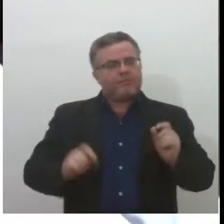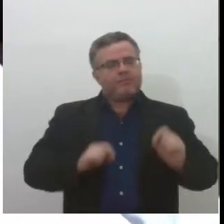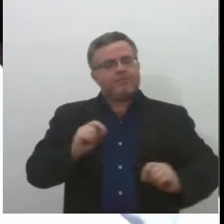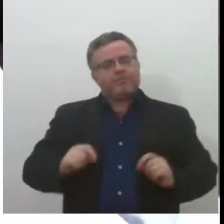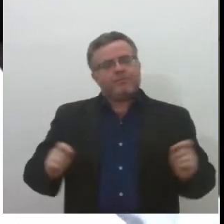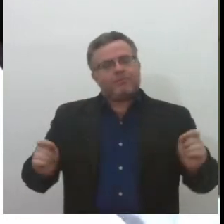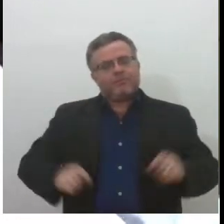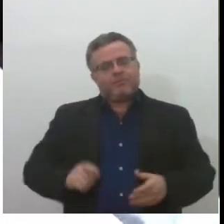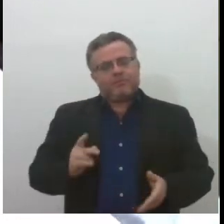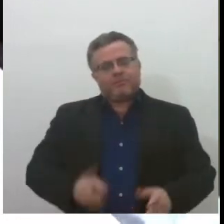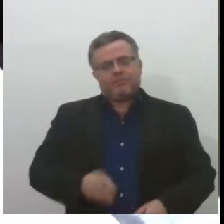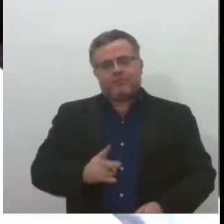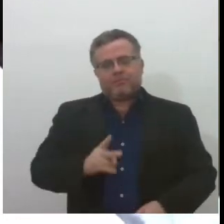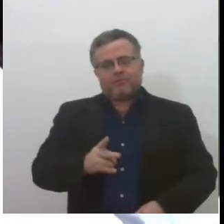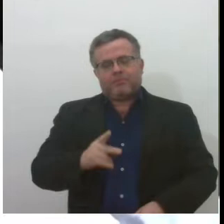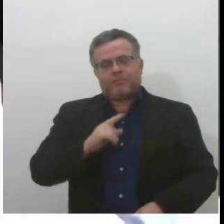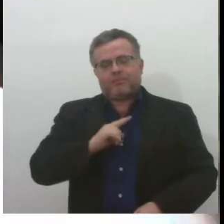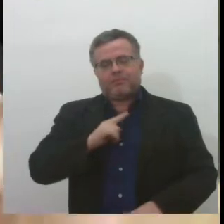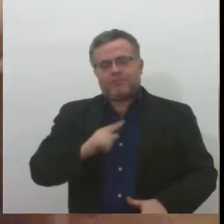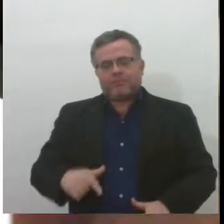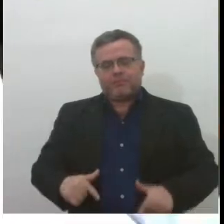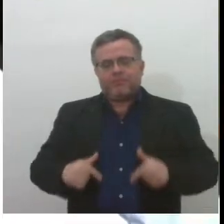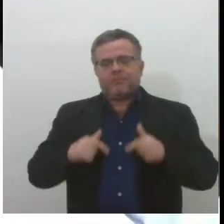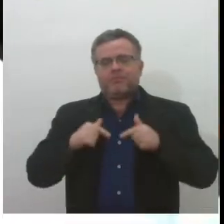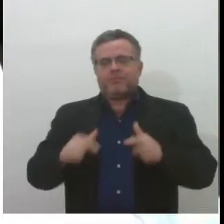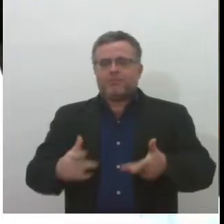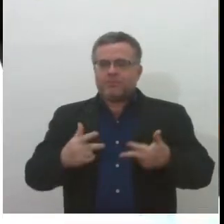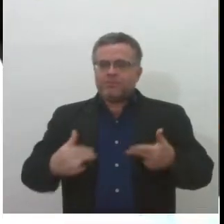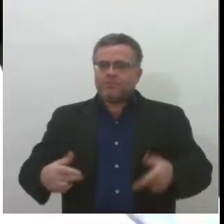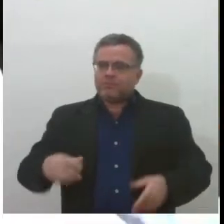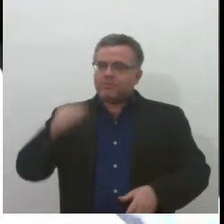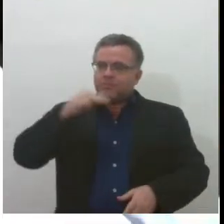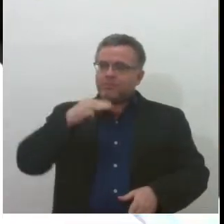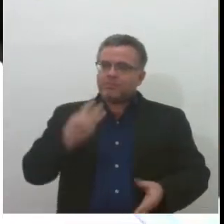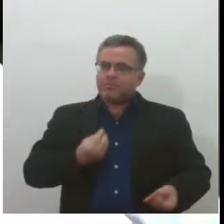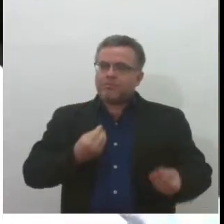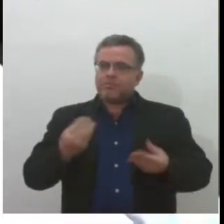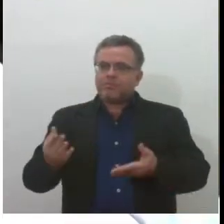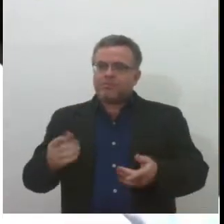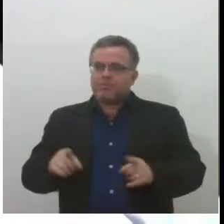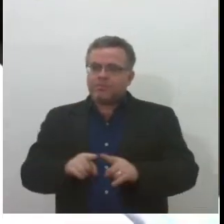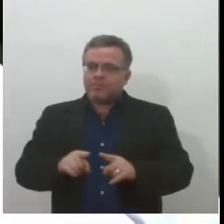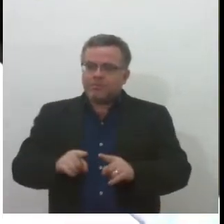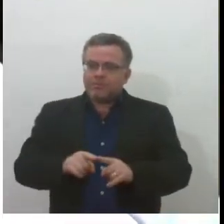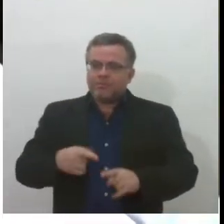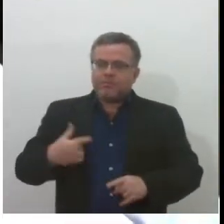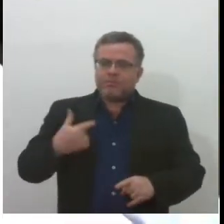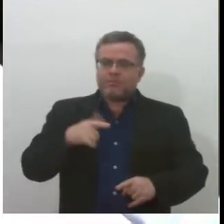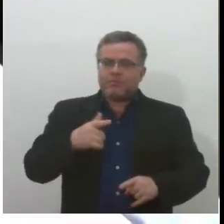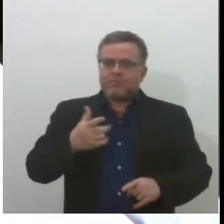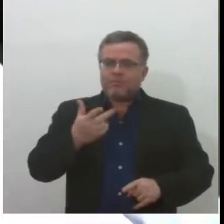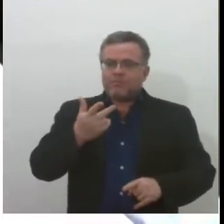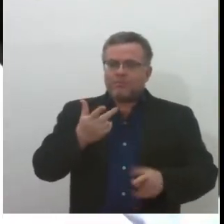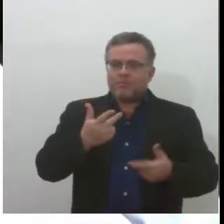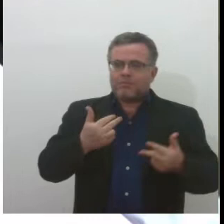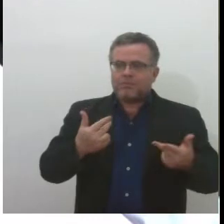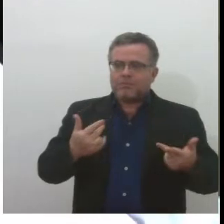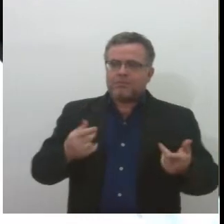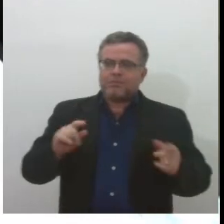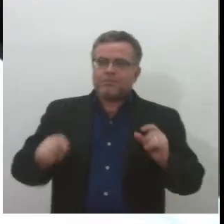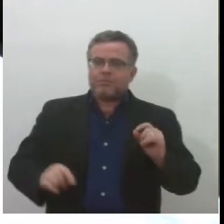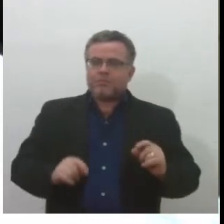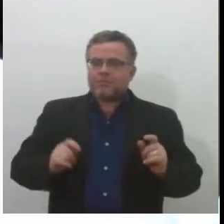globulinas e as substâncias indefesas que passam da mãe seu neném como outros nutrientes que são